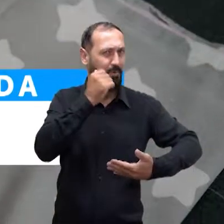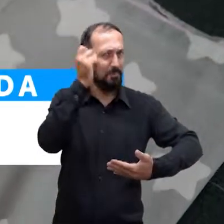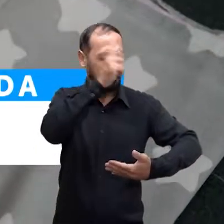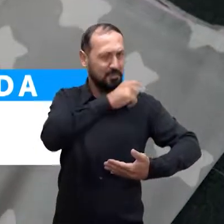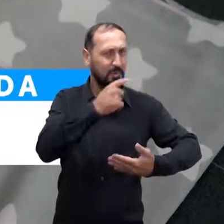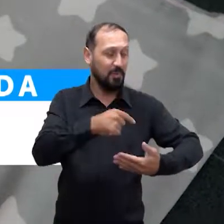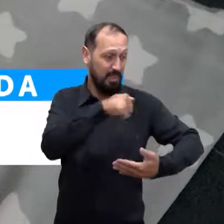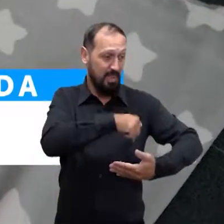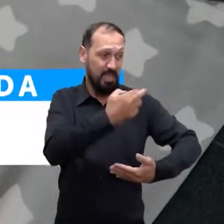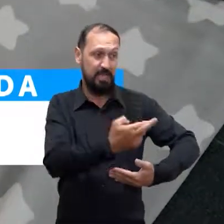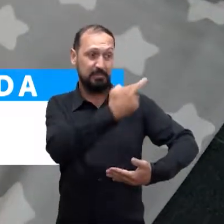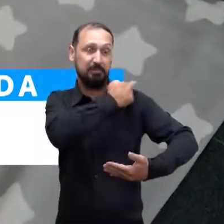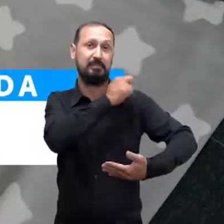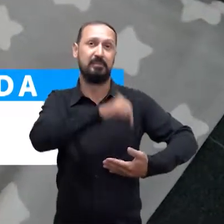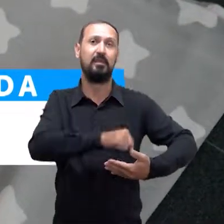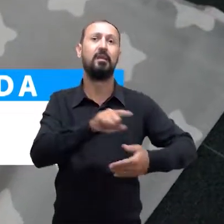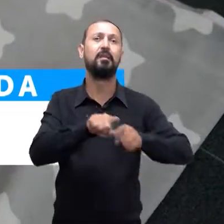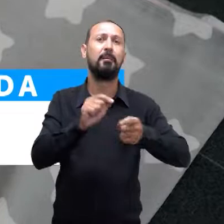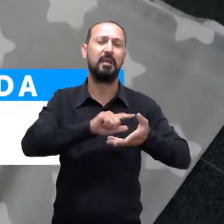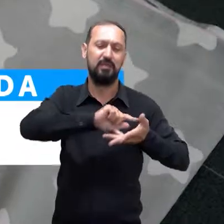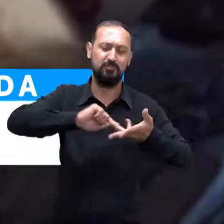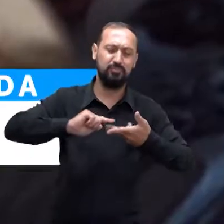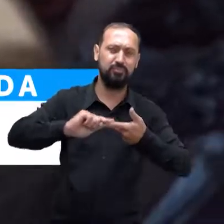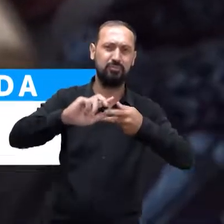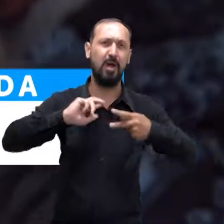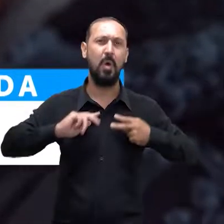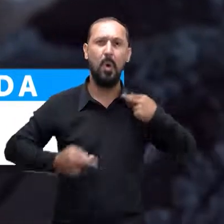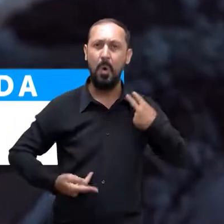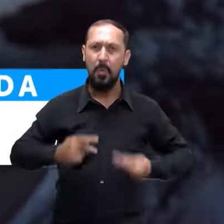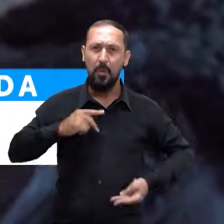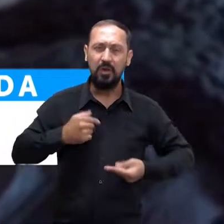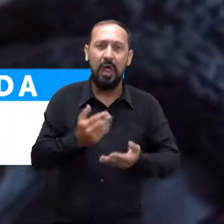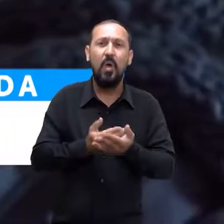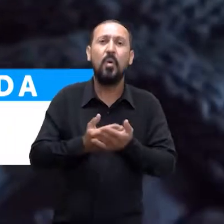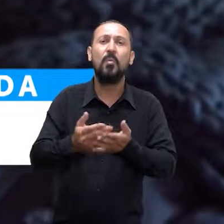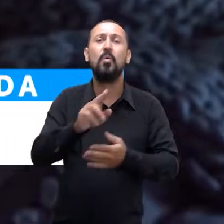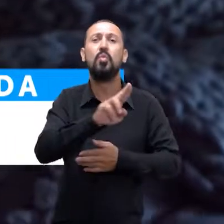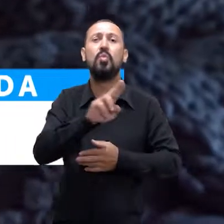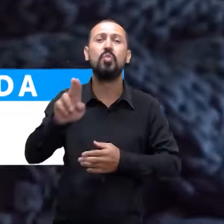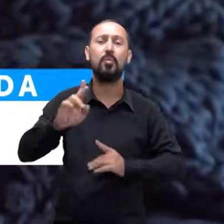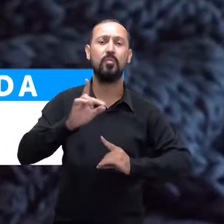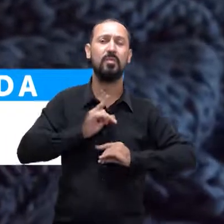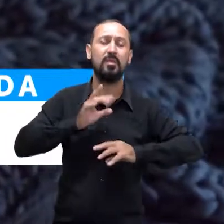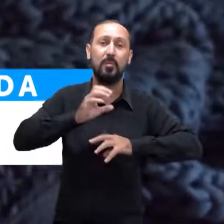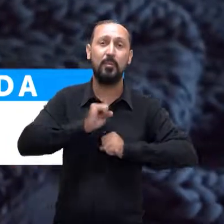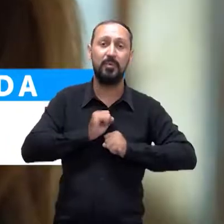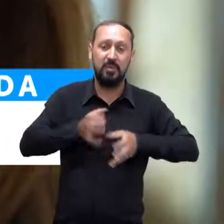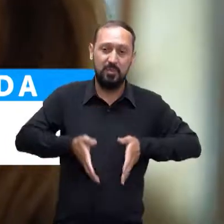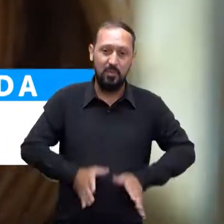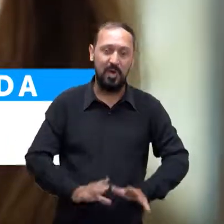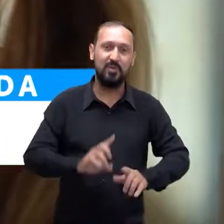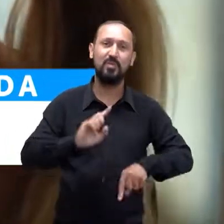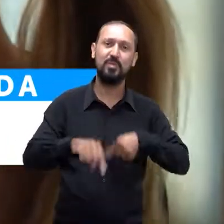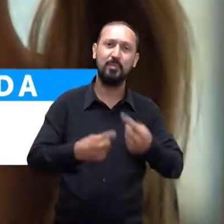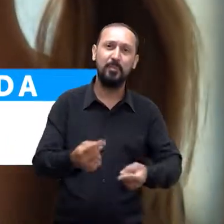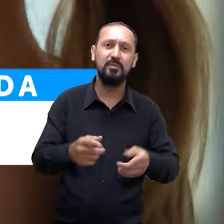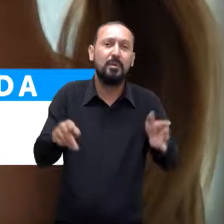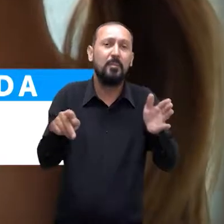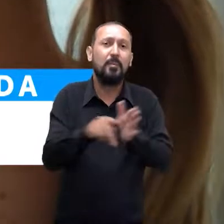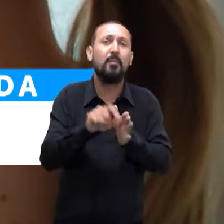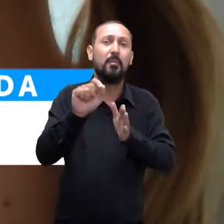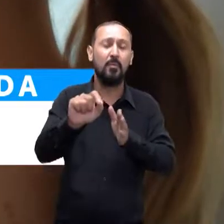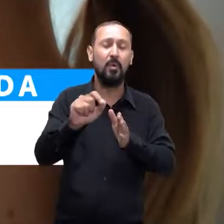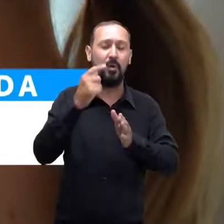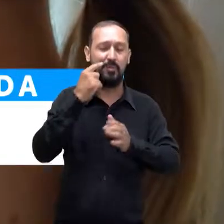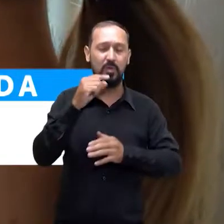sua responsabilidade e uma chuva de hormônios, muitas entram na chamada depressão pós-parto, condição que, segundo a